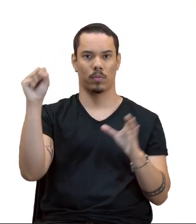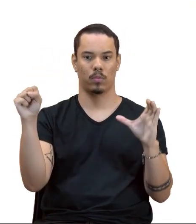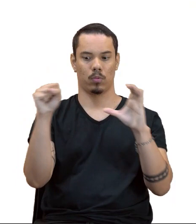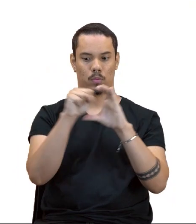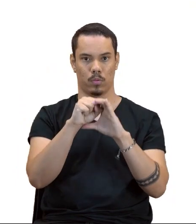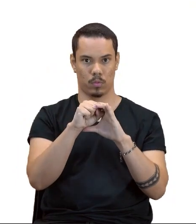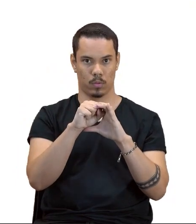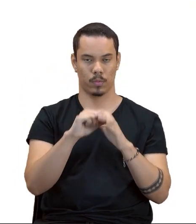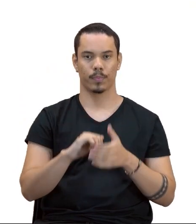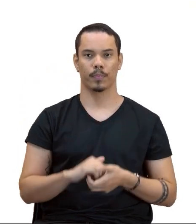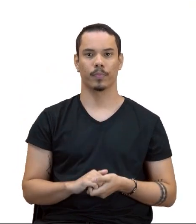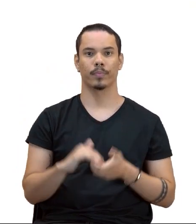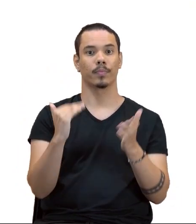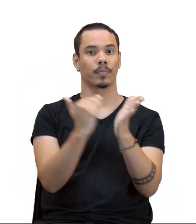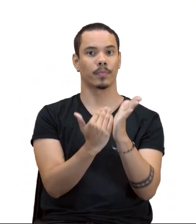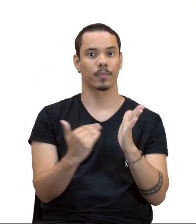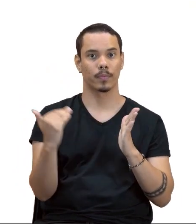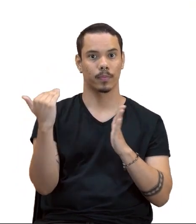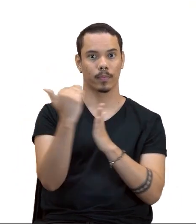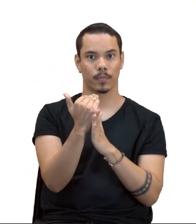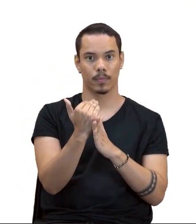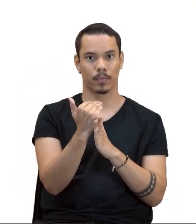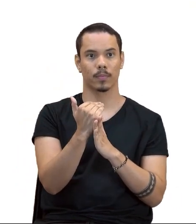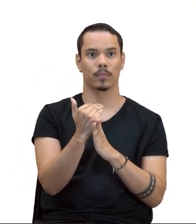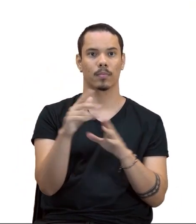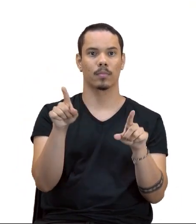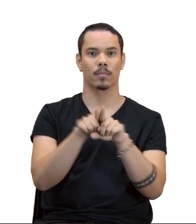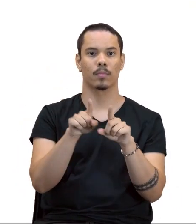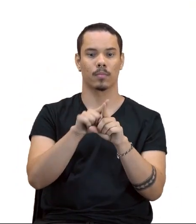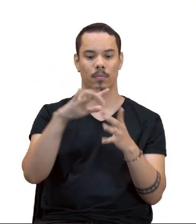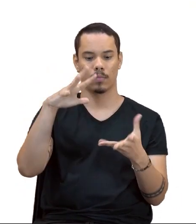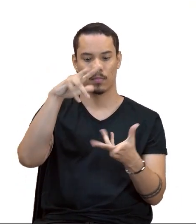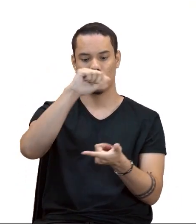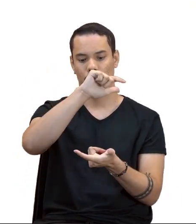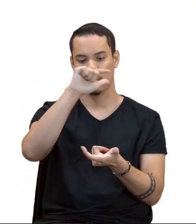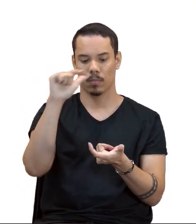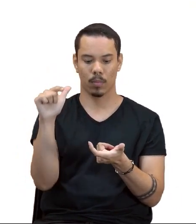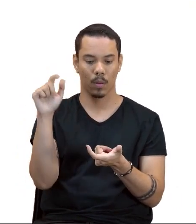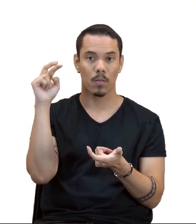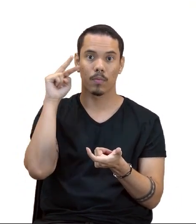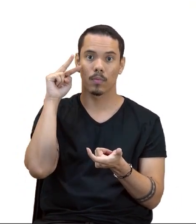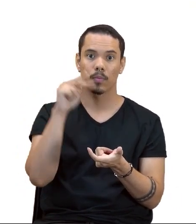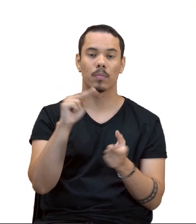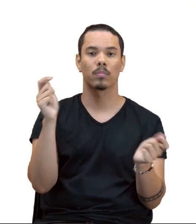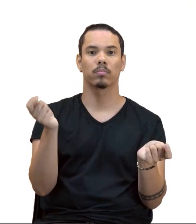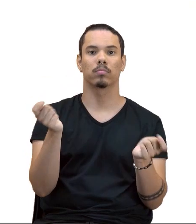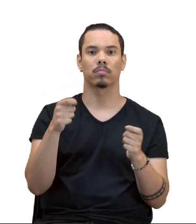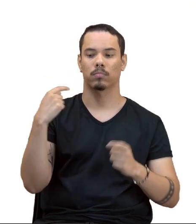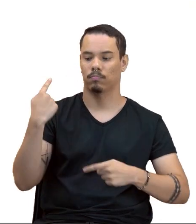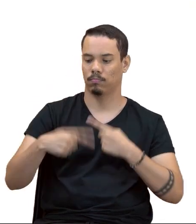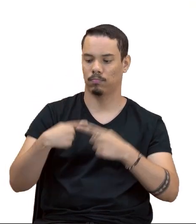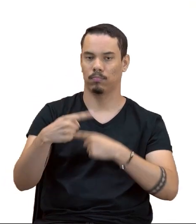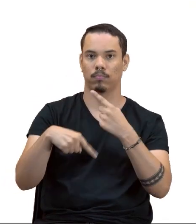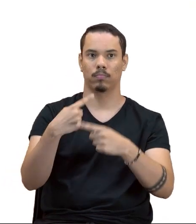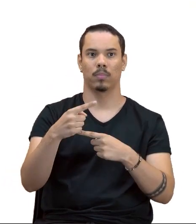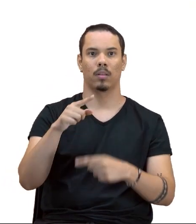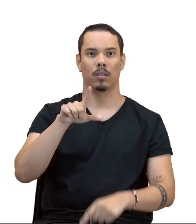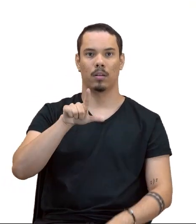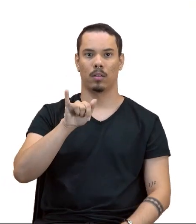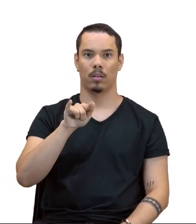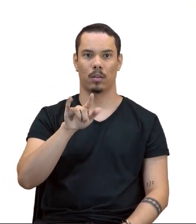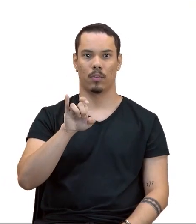C. O aumento da erosão superficial decorrente da redução do processo de lixiviação do